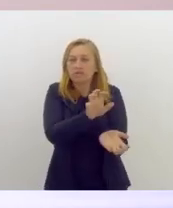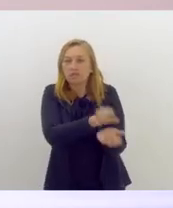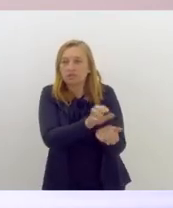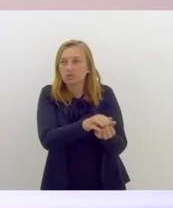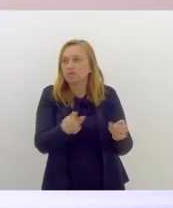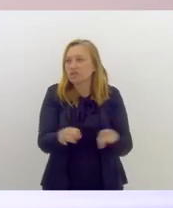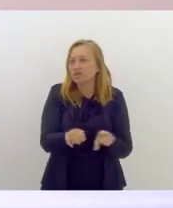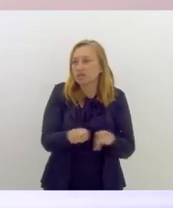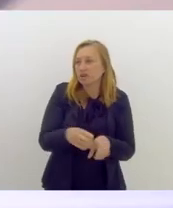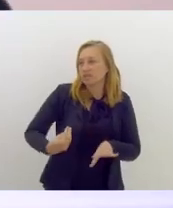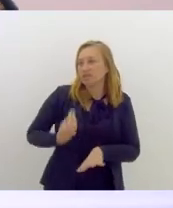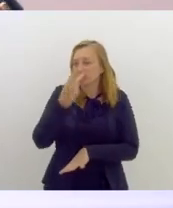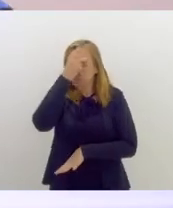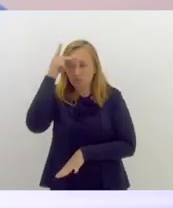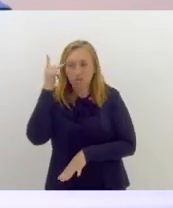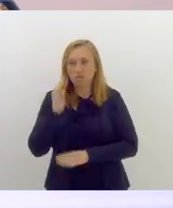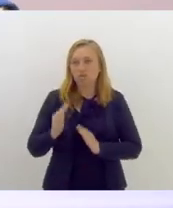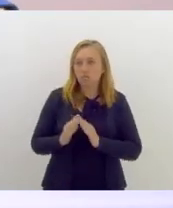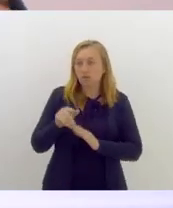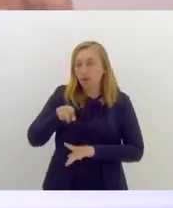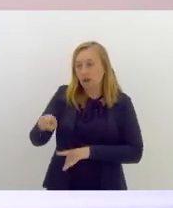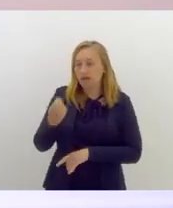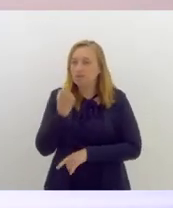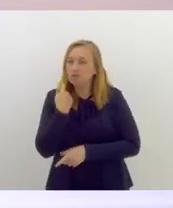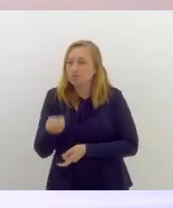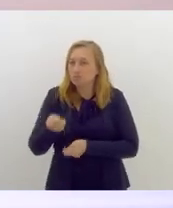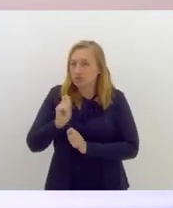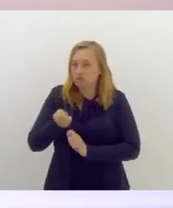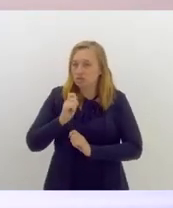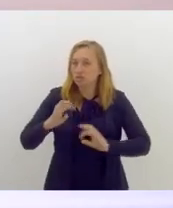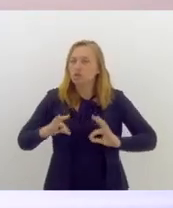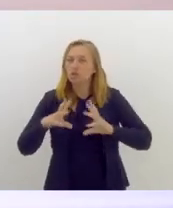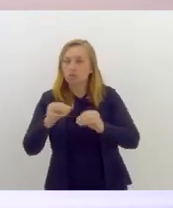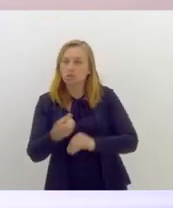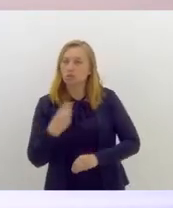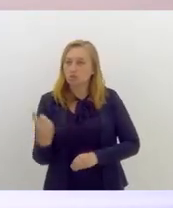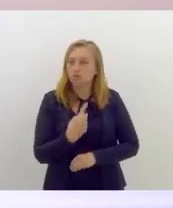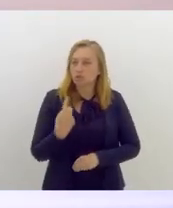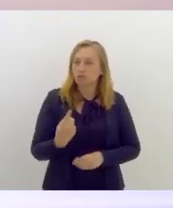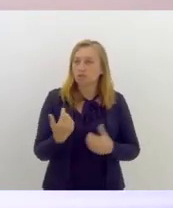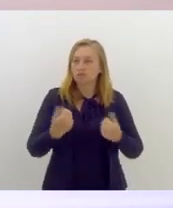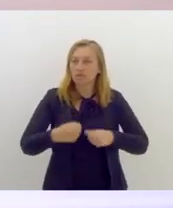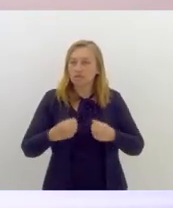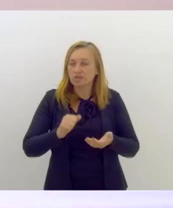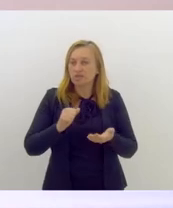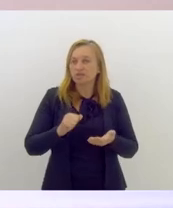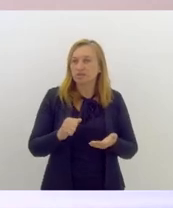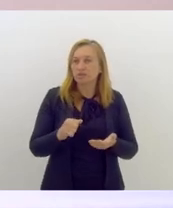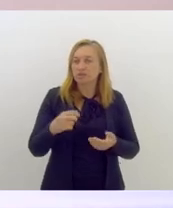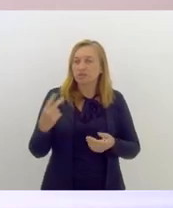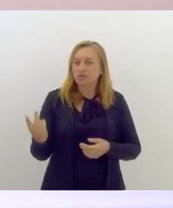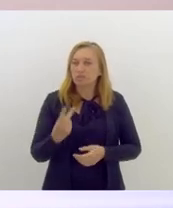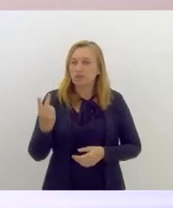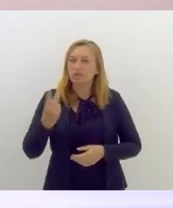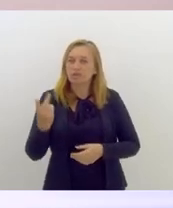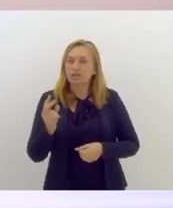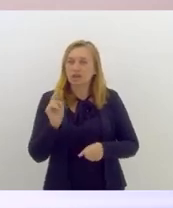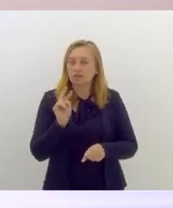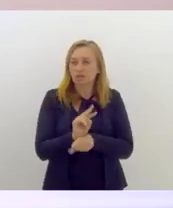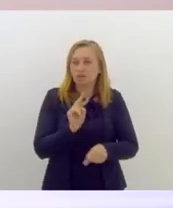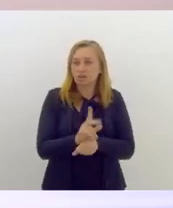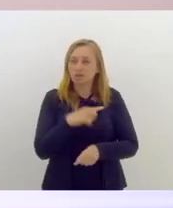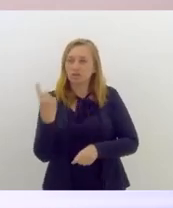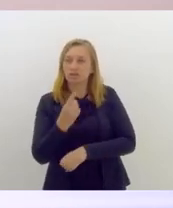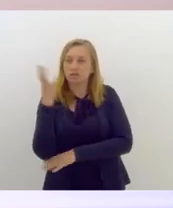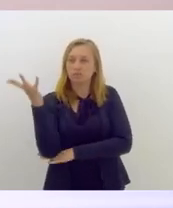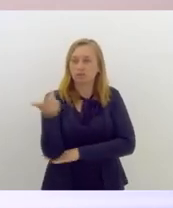a vida das pessoas que moram lá dos pescadores enfim todos nós que devemos lutar e preservar o nosso meio ambiente muito